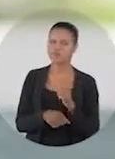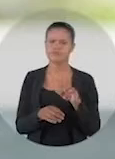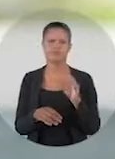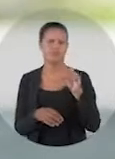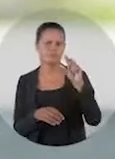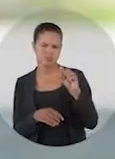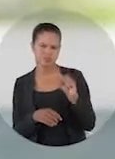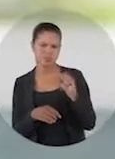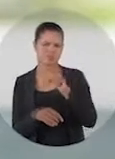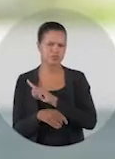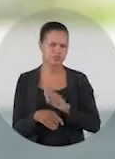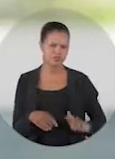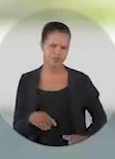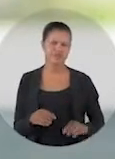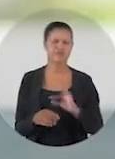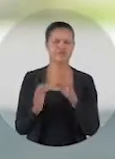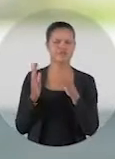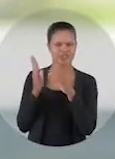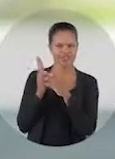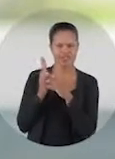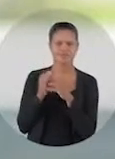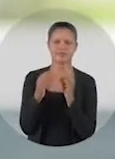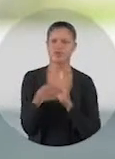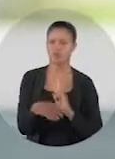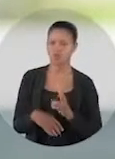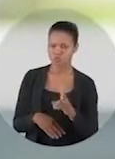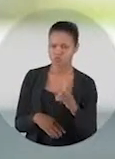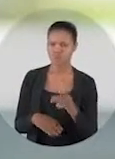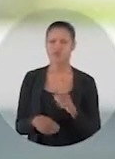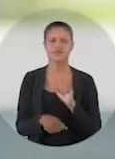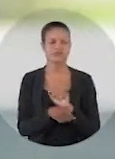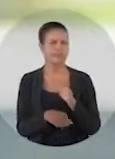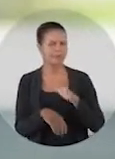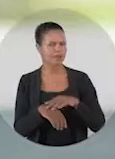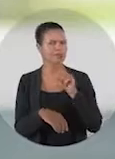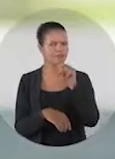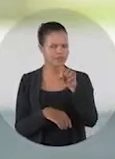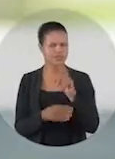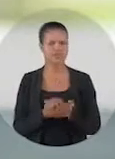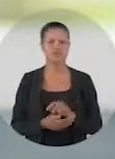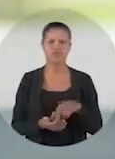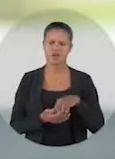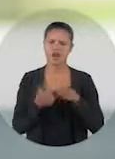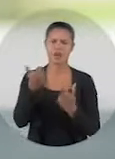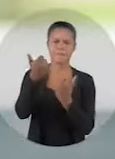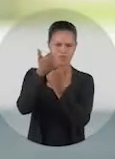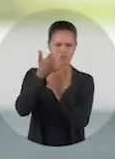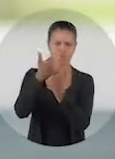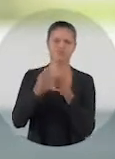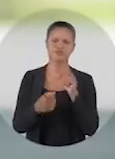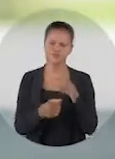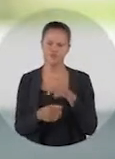cada vez menos do governo federal. Para seguir em frente, conto mais uma vez com o apoio de cada